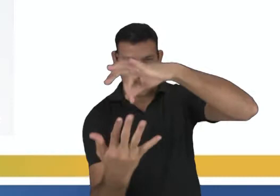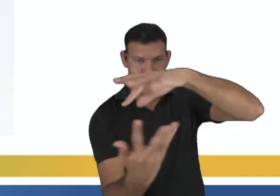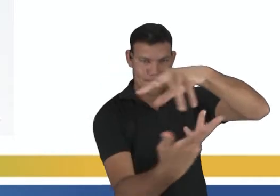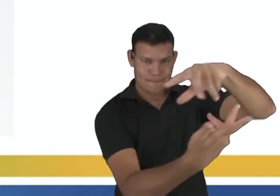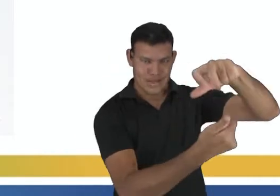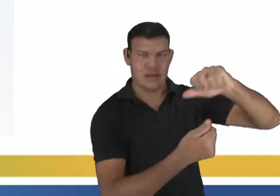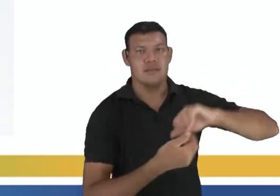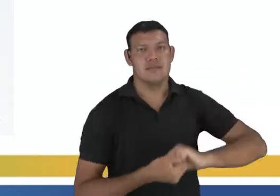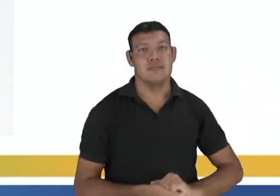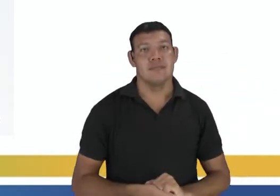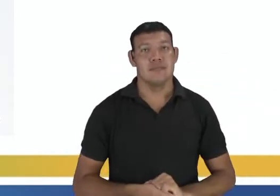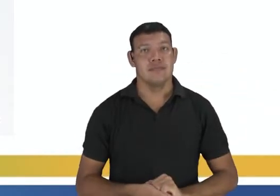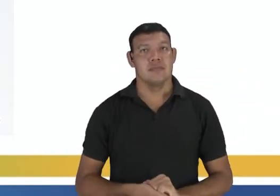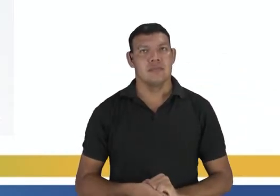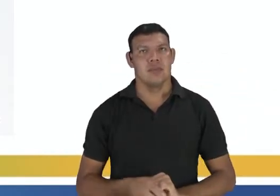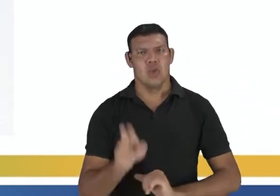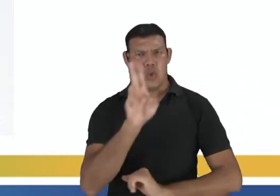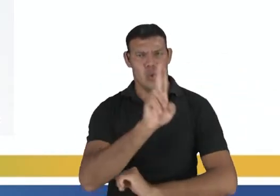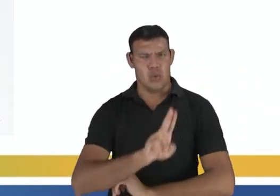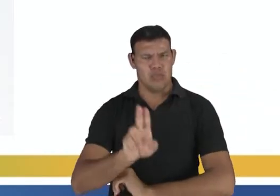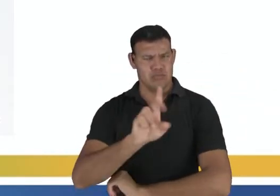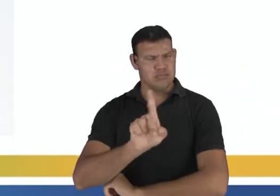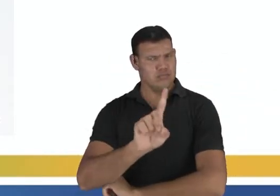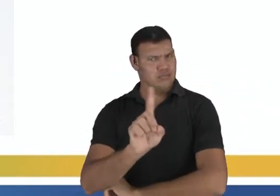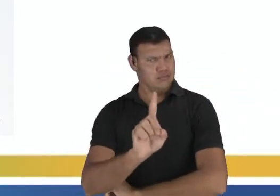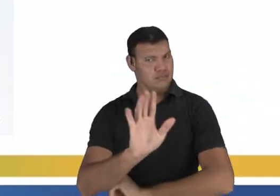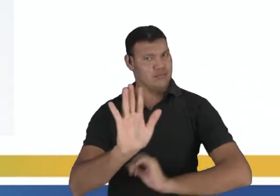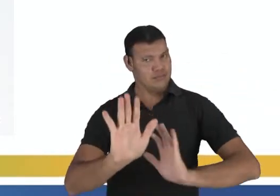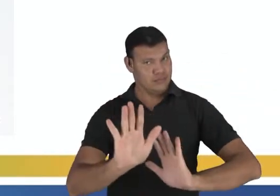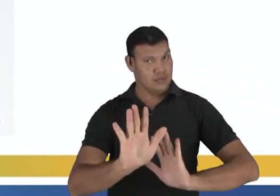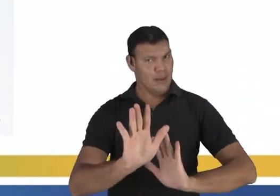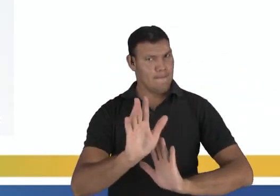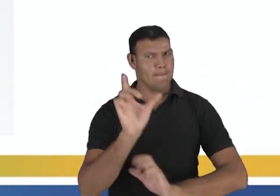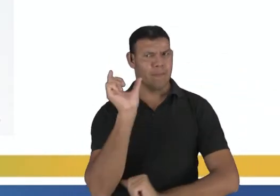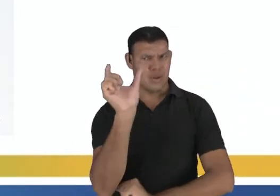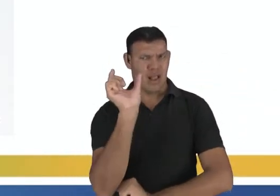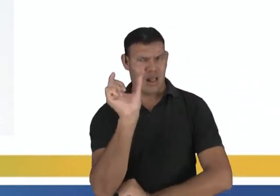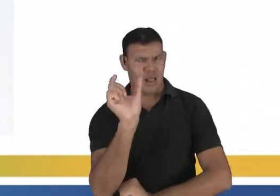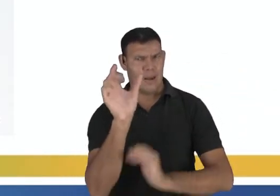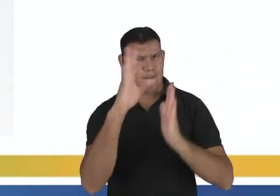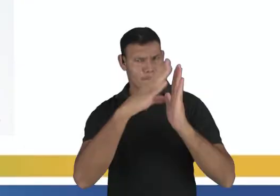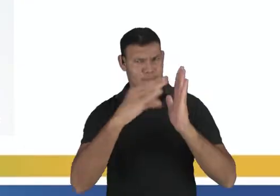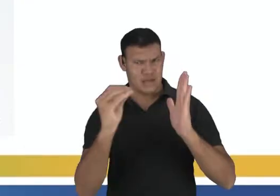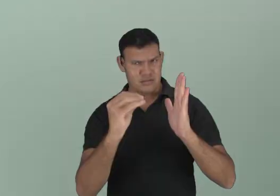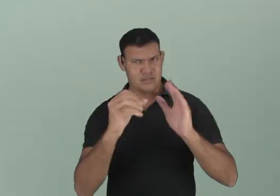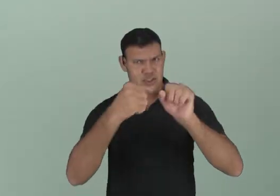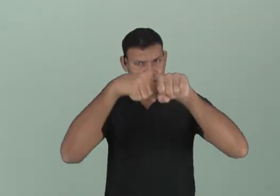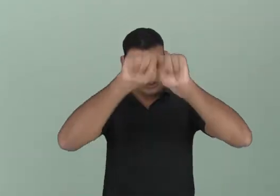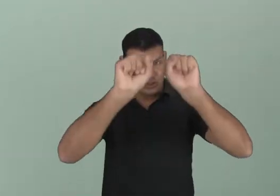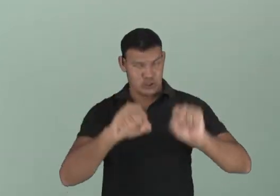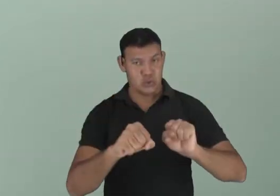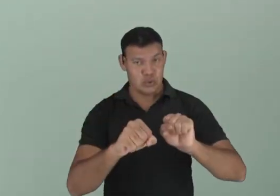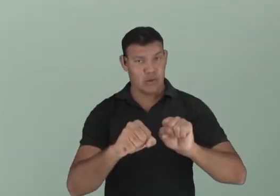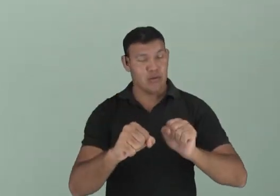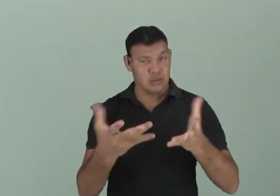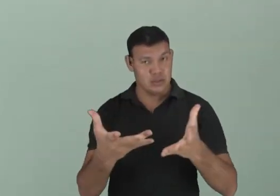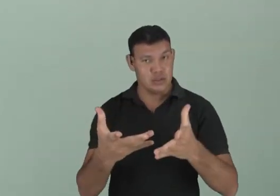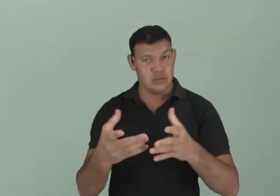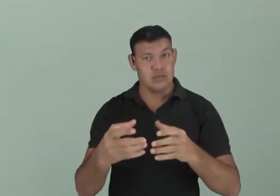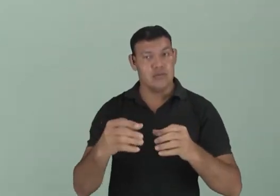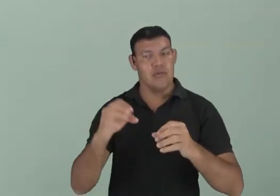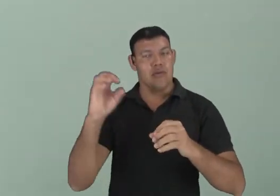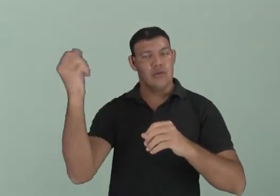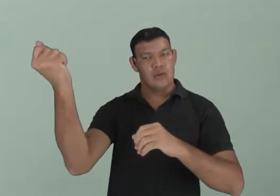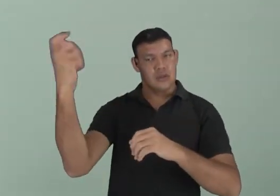diziam. Já nem utilizava até então a palavra modelo para sistema solar, por exemplo, e